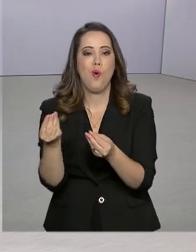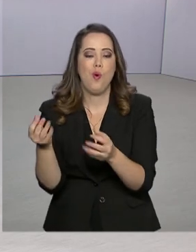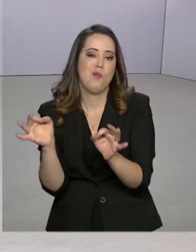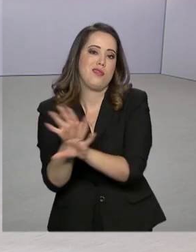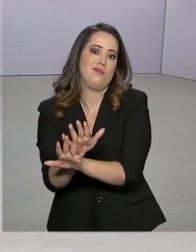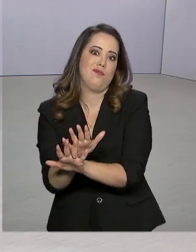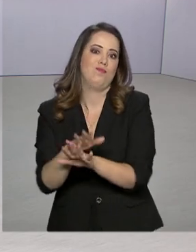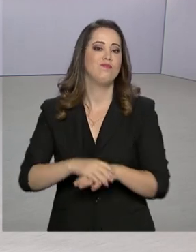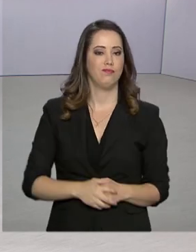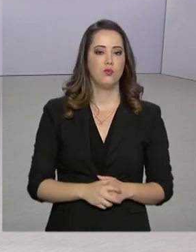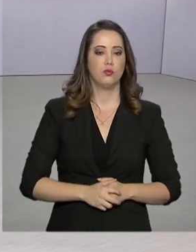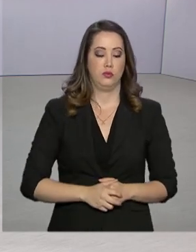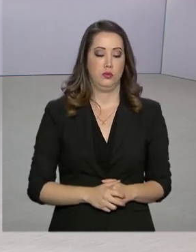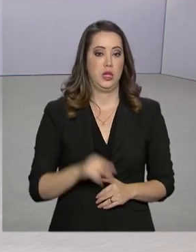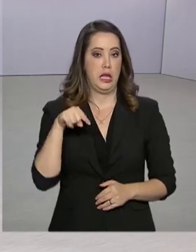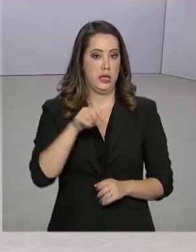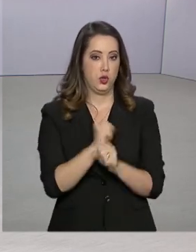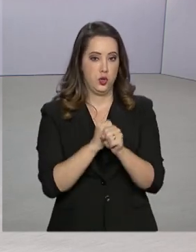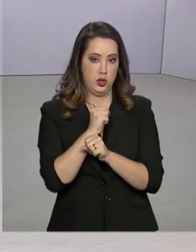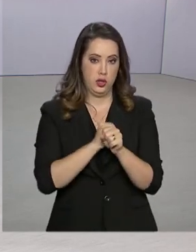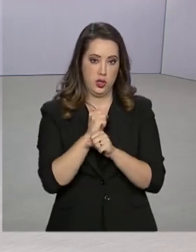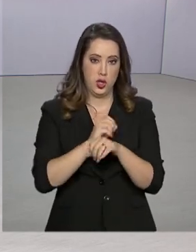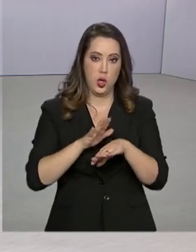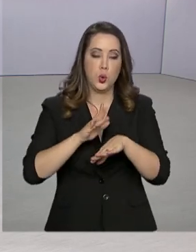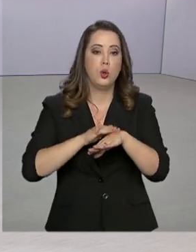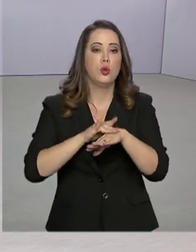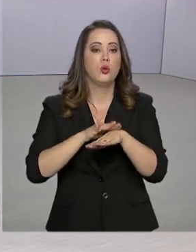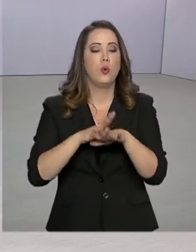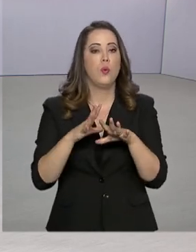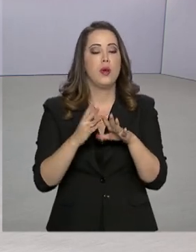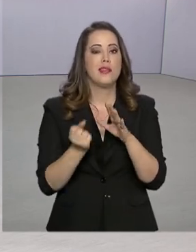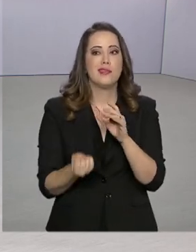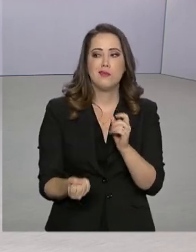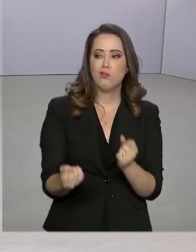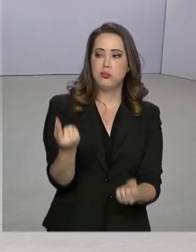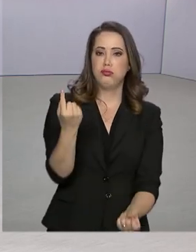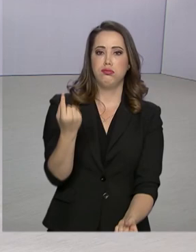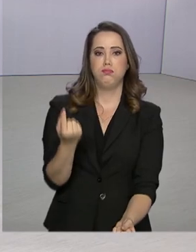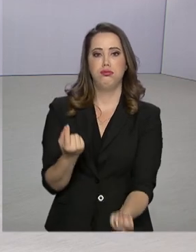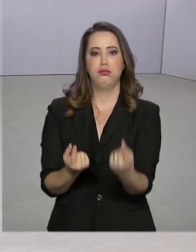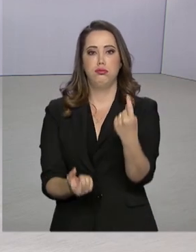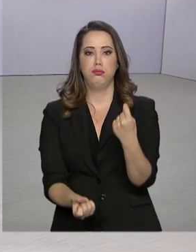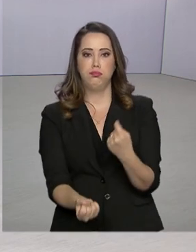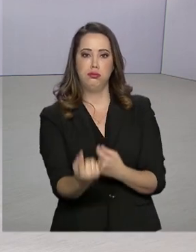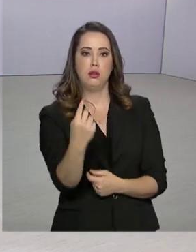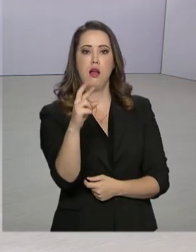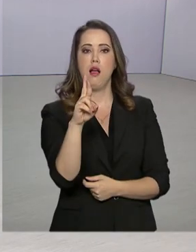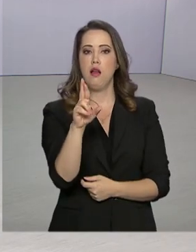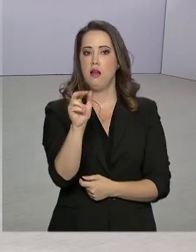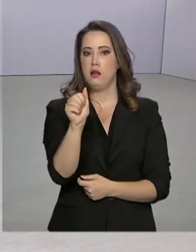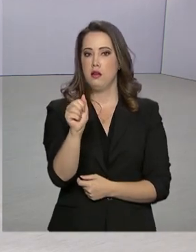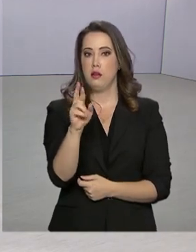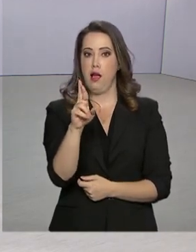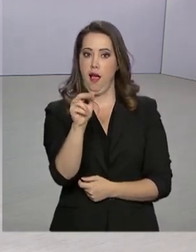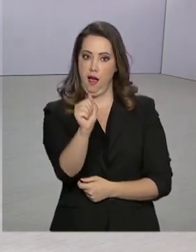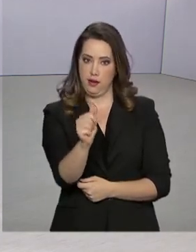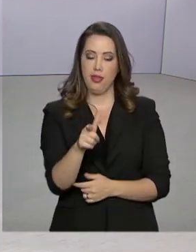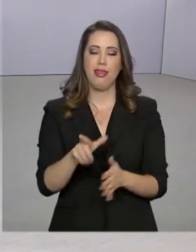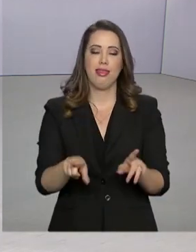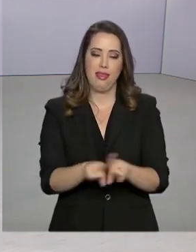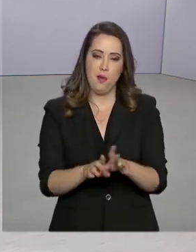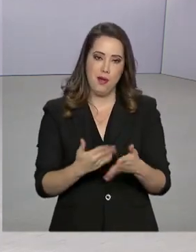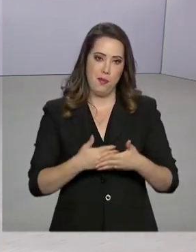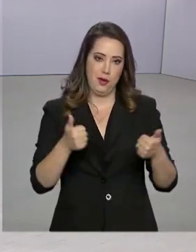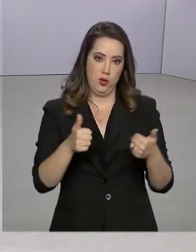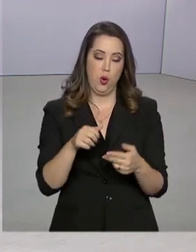Olha, e neste ano, o combate a doenças raras também ganhou um reforço. A Anvisa simplificou as regras para a aprovação de